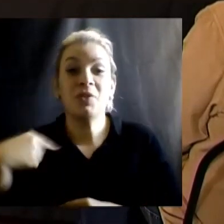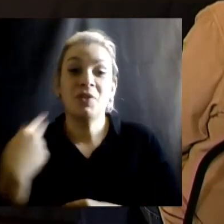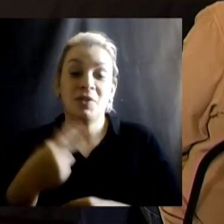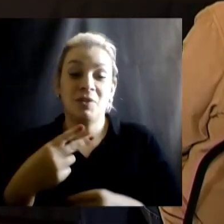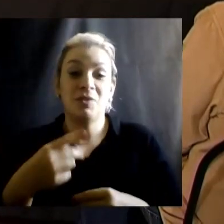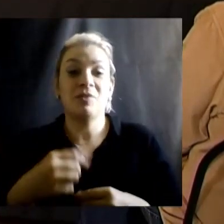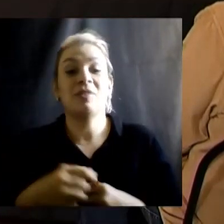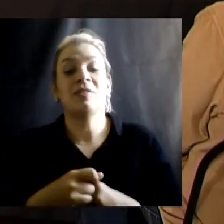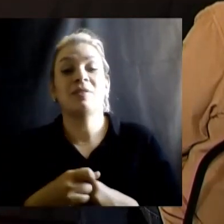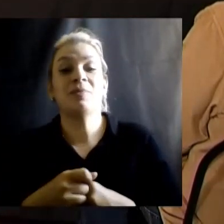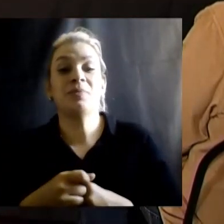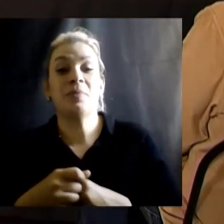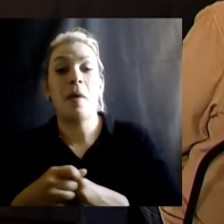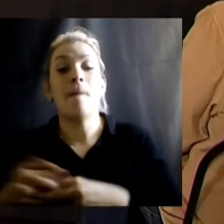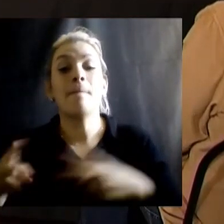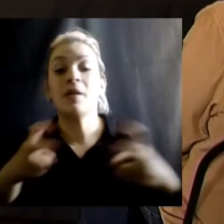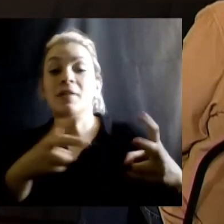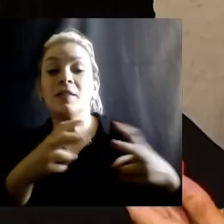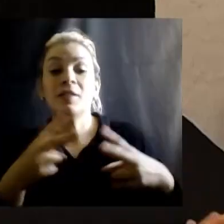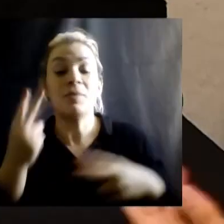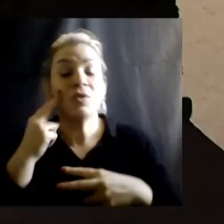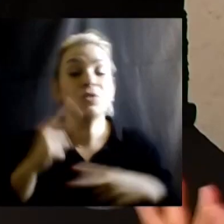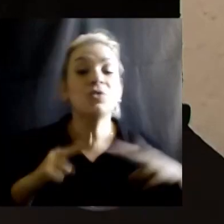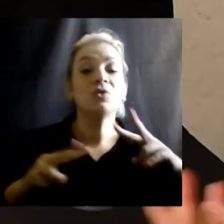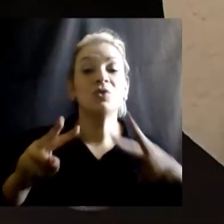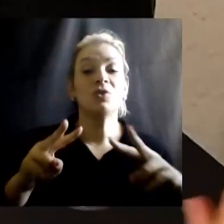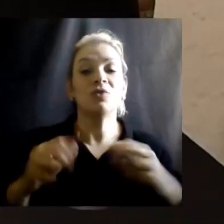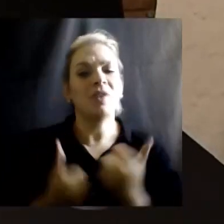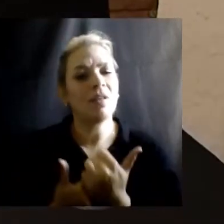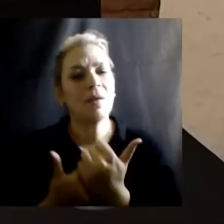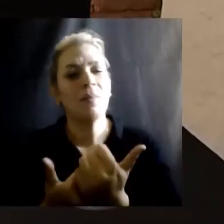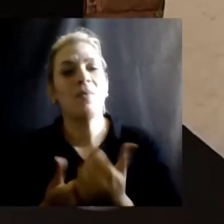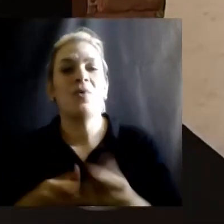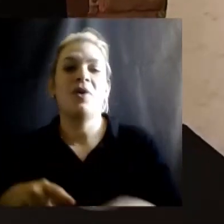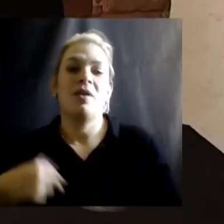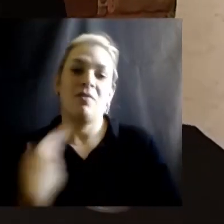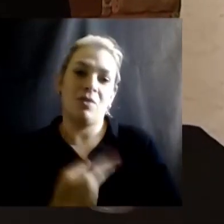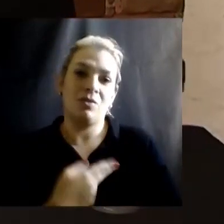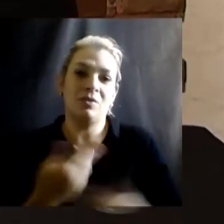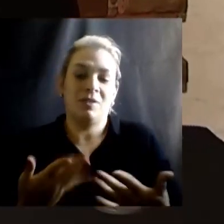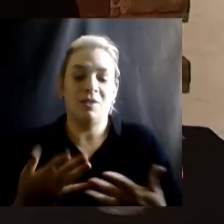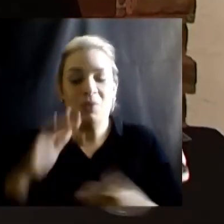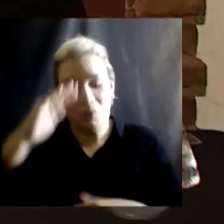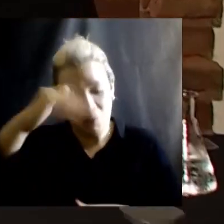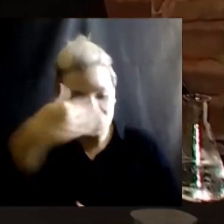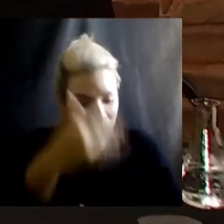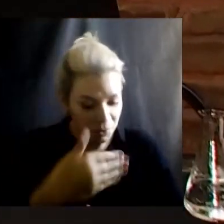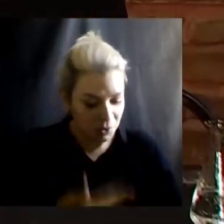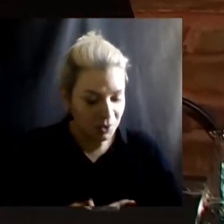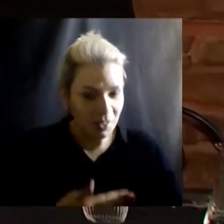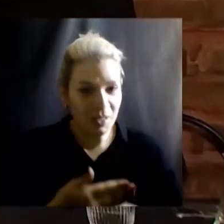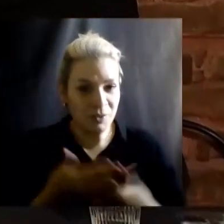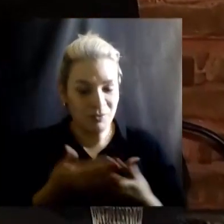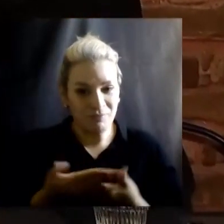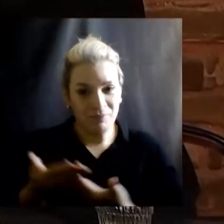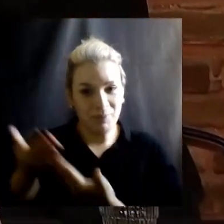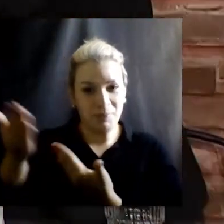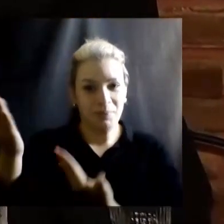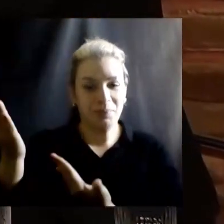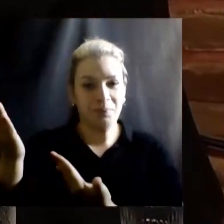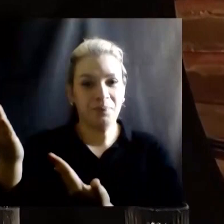contribui, que dá apoio, que dá suporte para a gente. Para os homenageados, o reconhecimento também evidencia